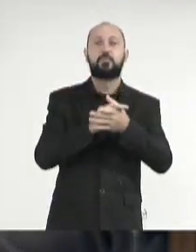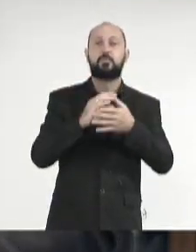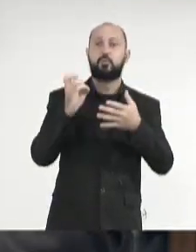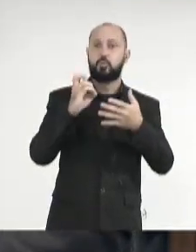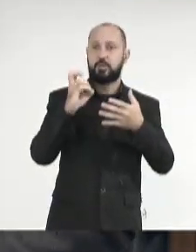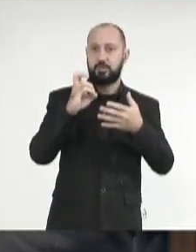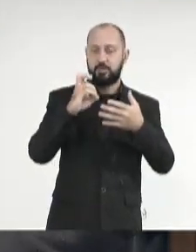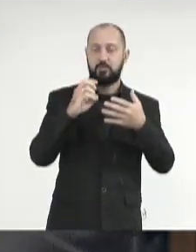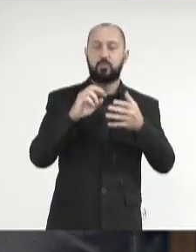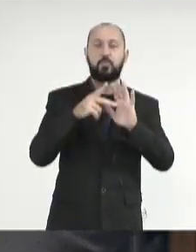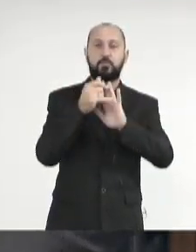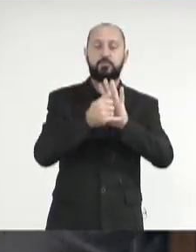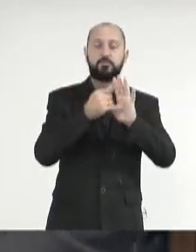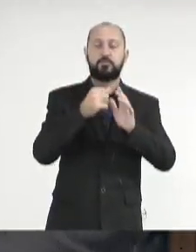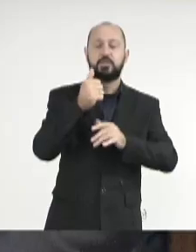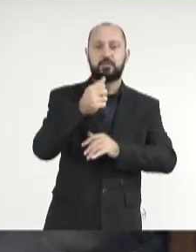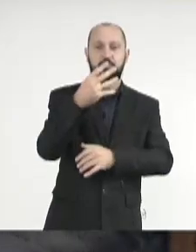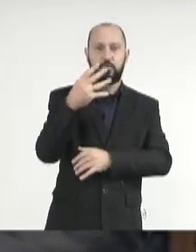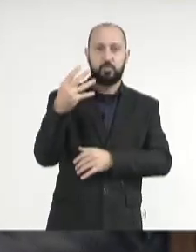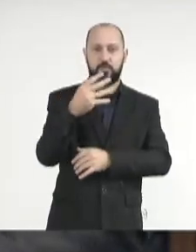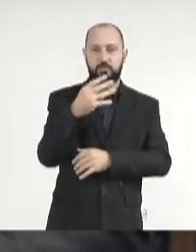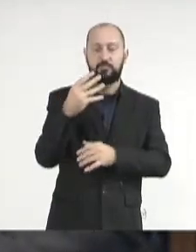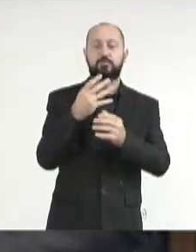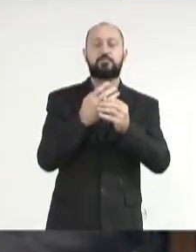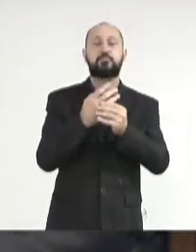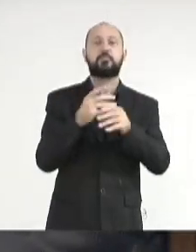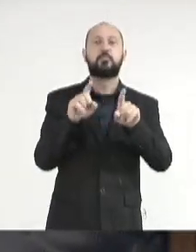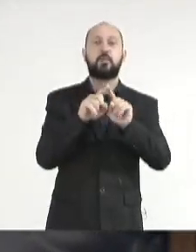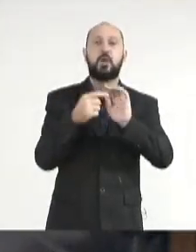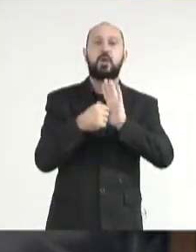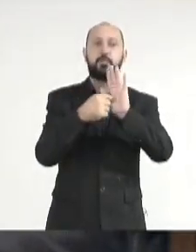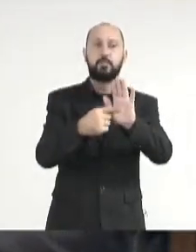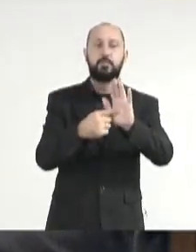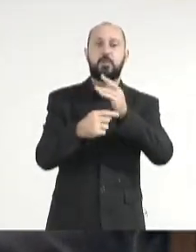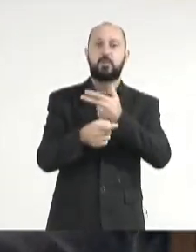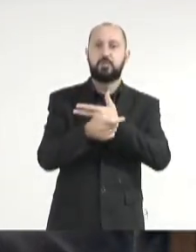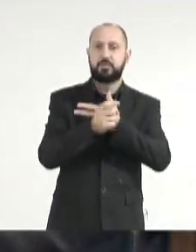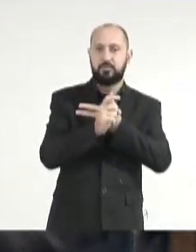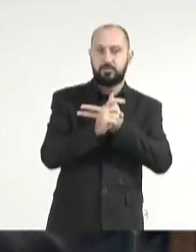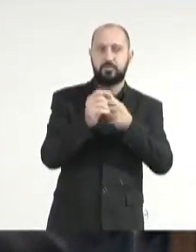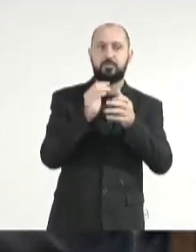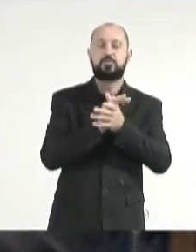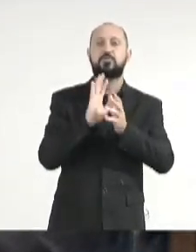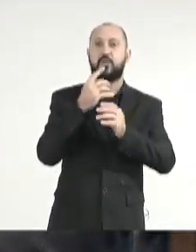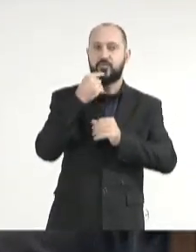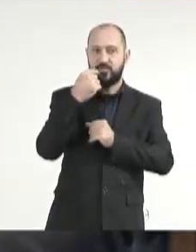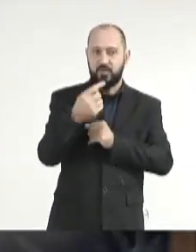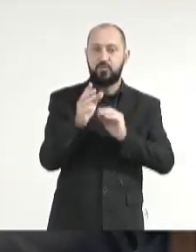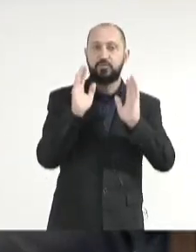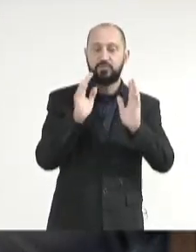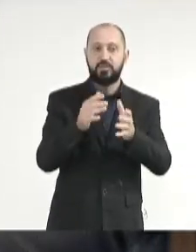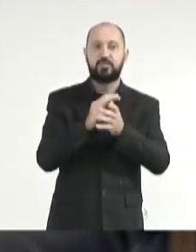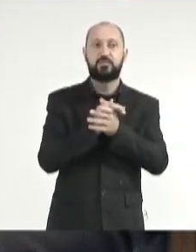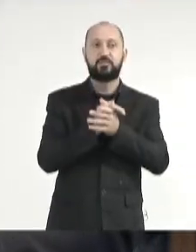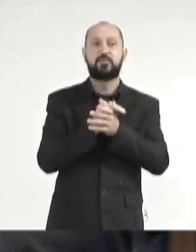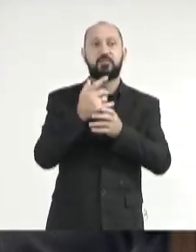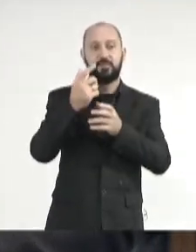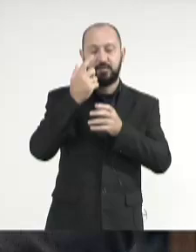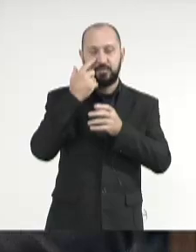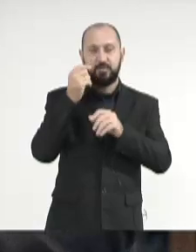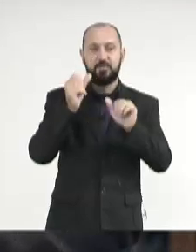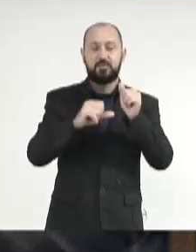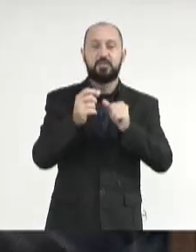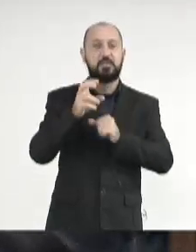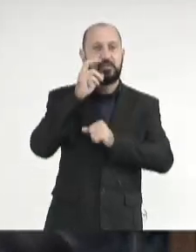quinto item, o projeto de lei de número 144, também apresentado pelo Poder Executivo. Já falamos sobre ele, né, que foi apreciado